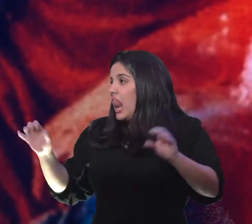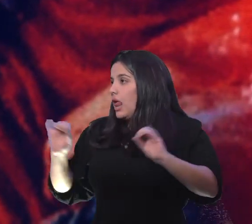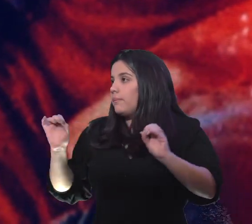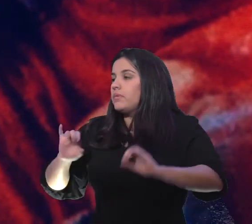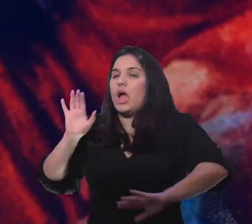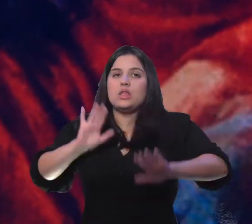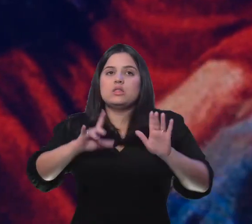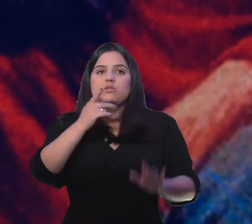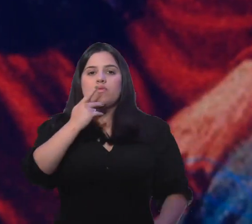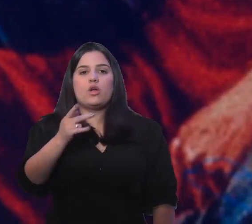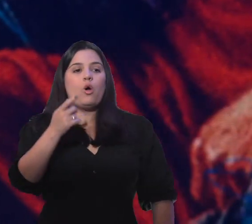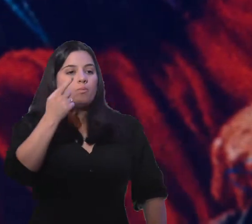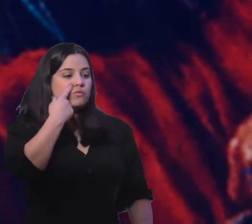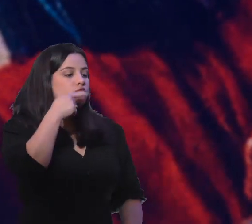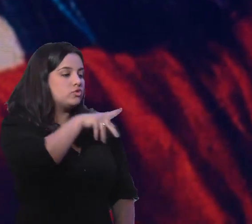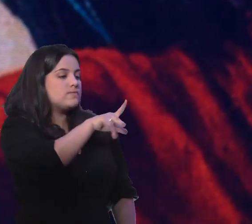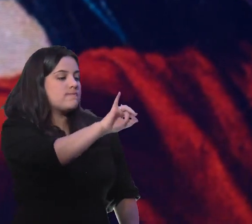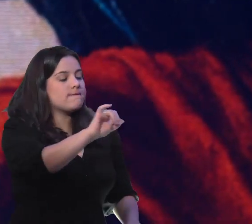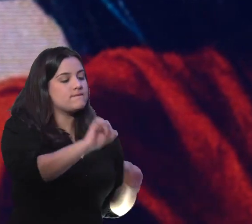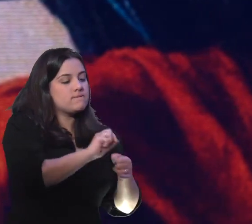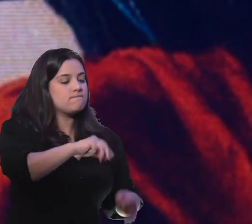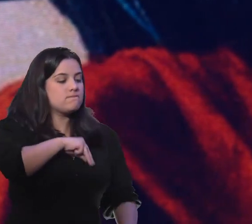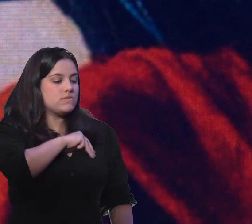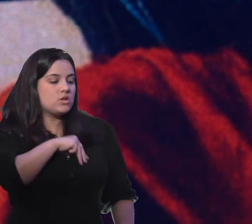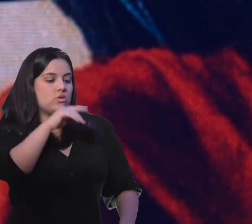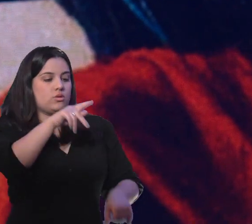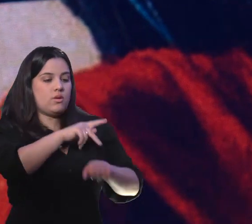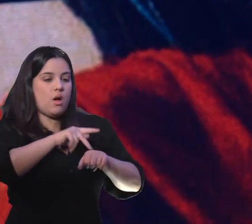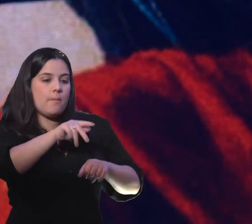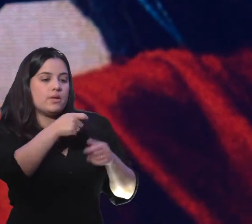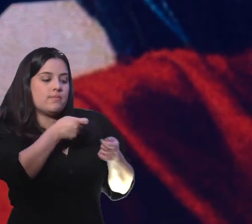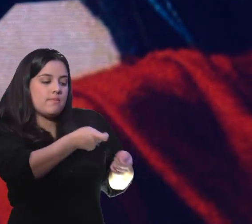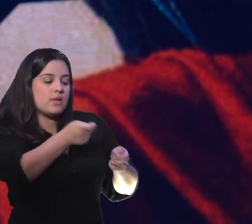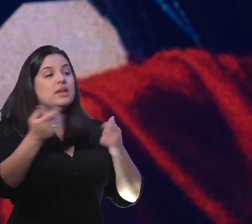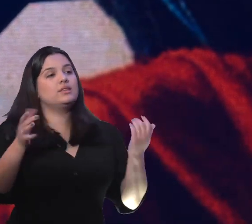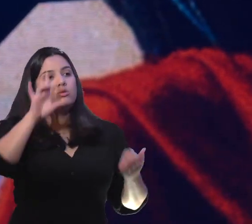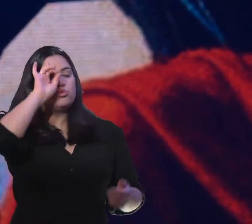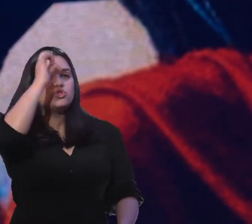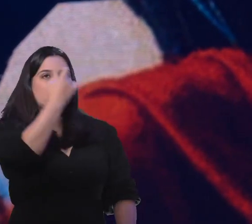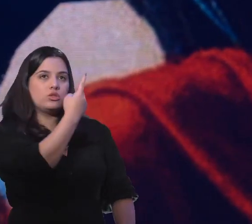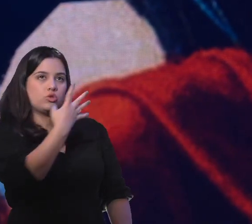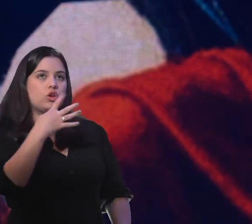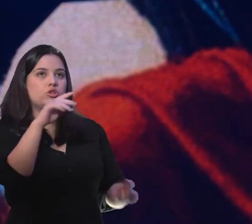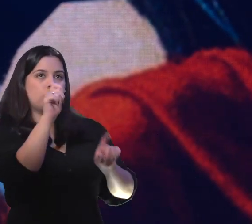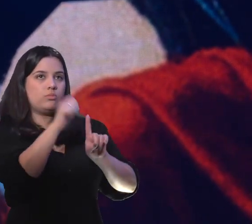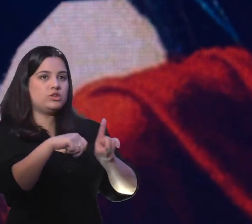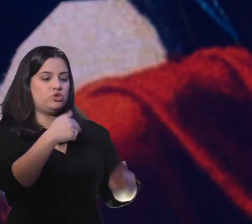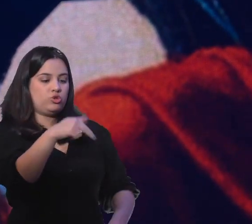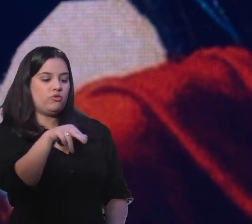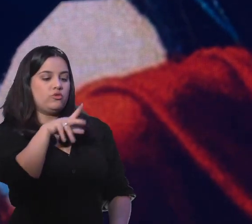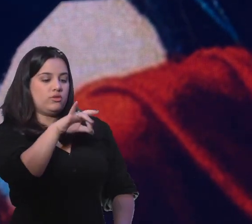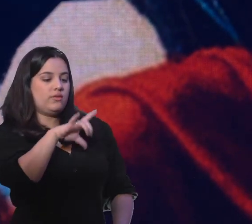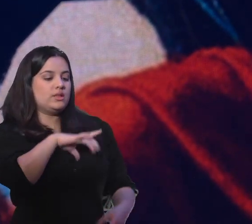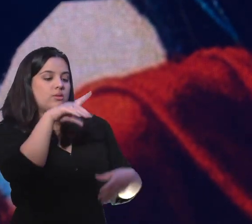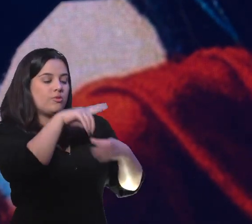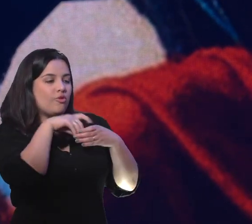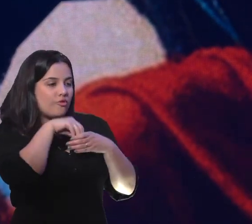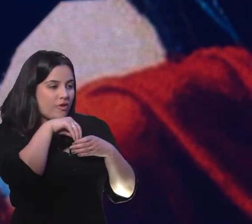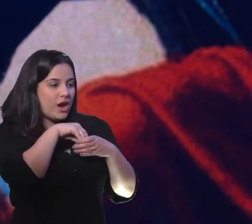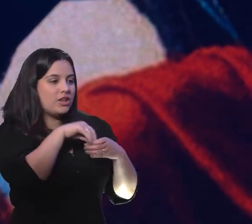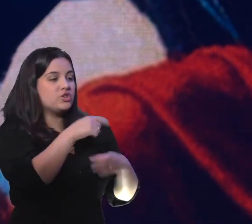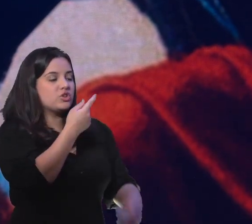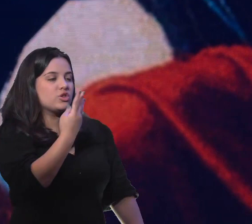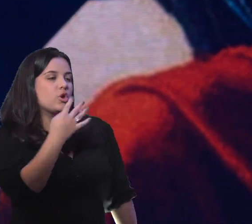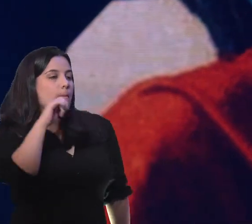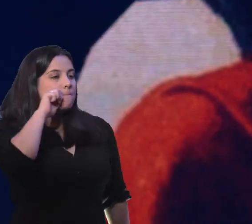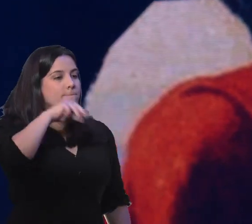assim: você vai fazer missões em países perseguidos. Então, no dia 14 de novembro, você vai receber uma oferta de 14 mil reais, porque eu estou